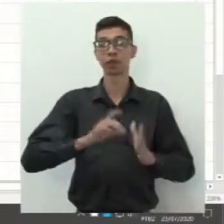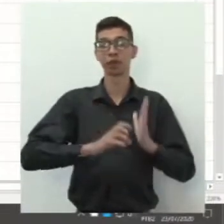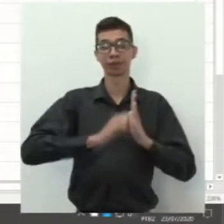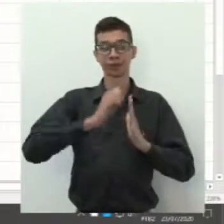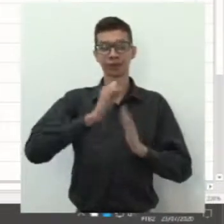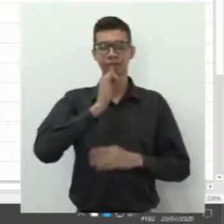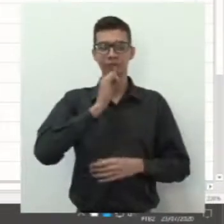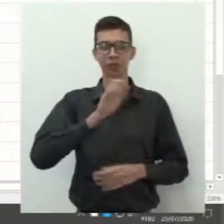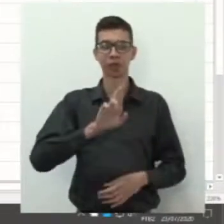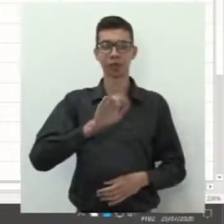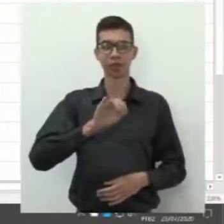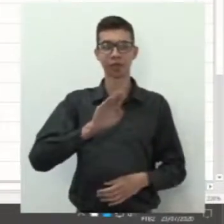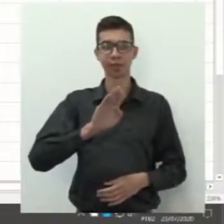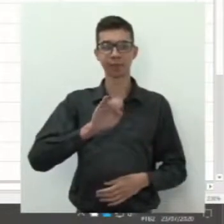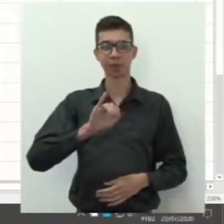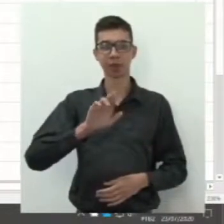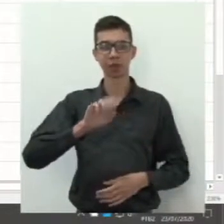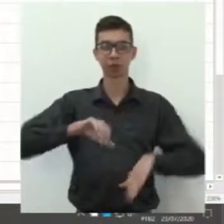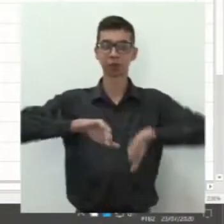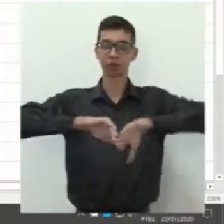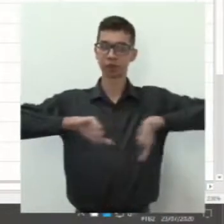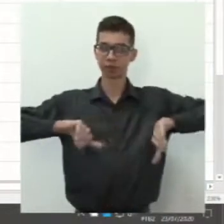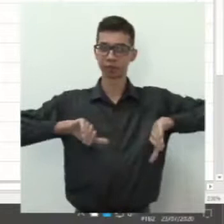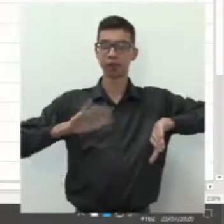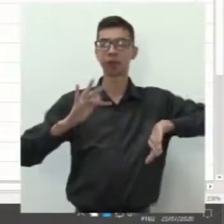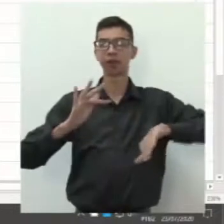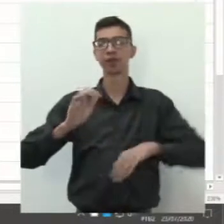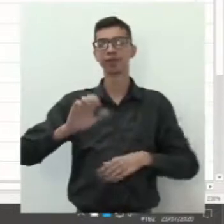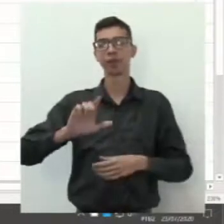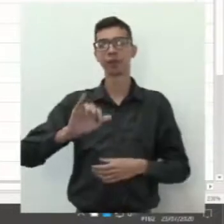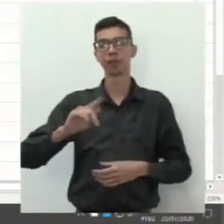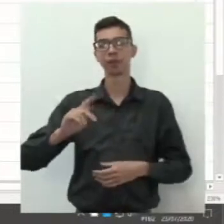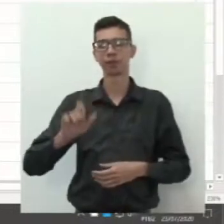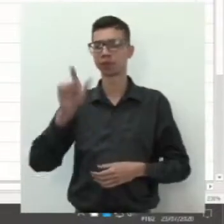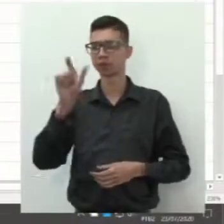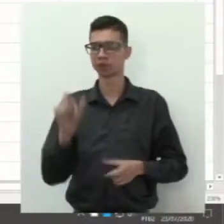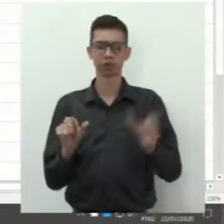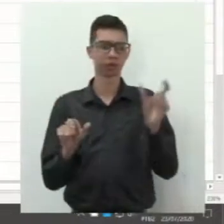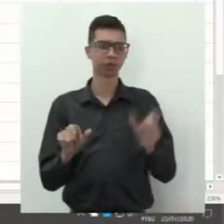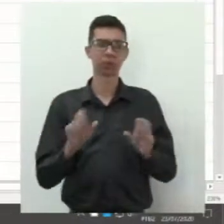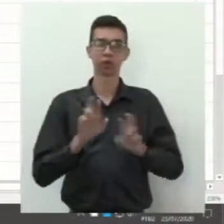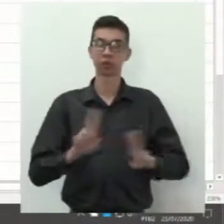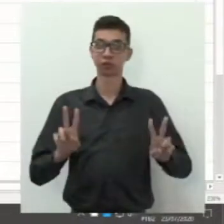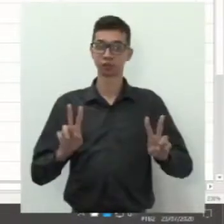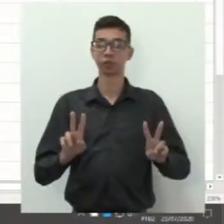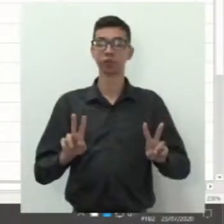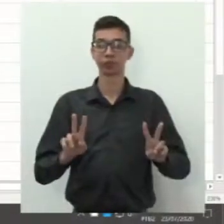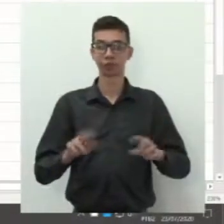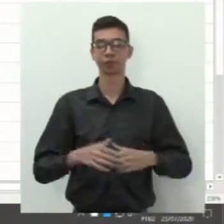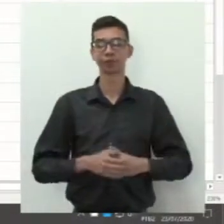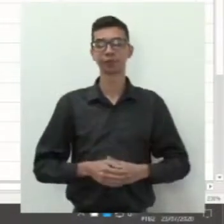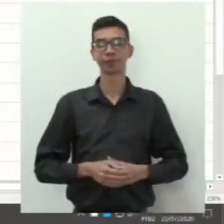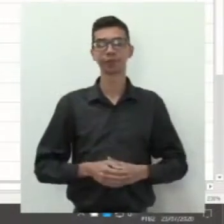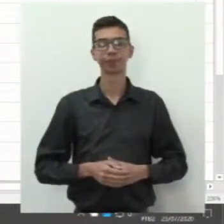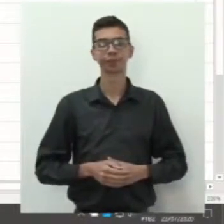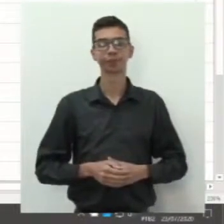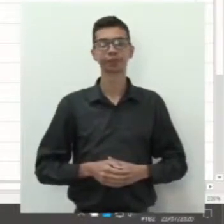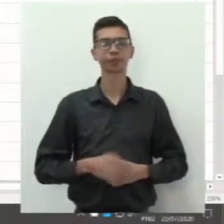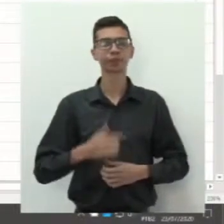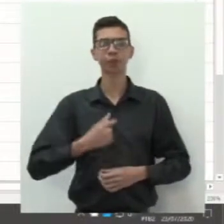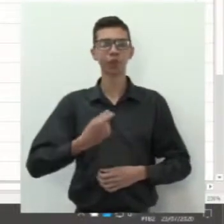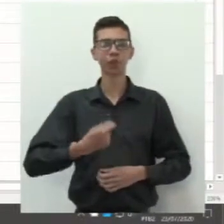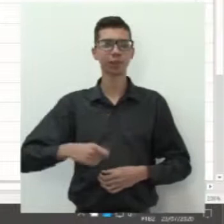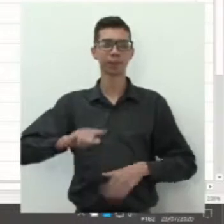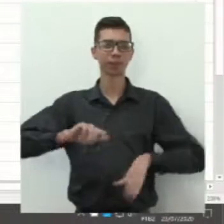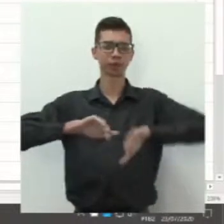está separado de Felipe agora. Eles estão em células diferentes. Aqui, ó, é Ribeiro, vírgula, Felipe. Então, eu não precisei